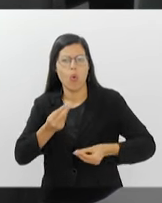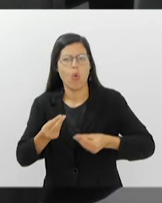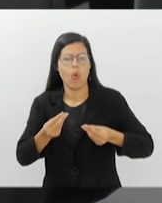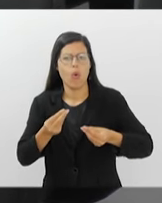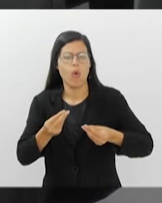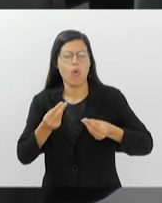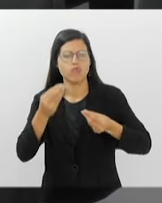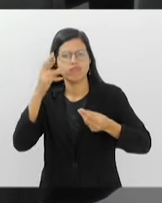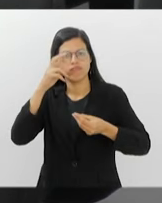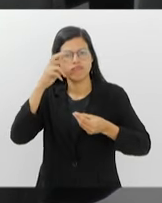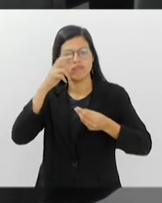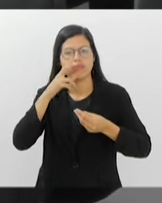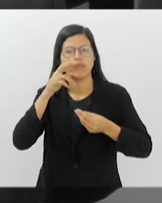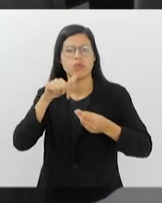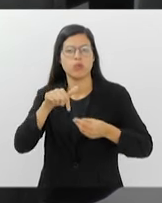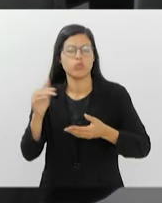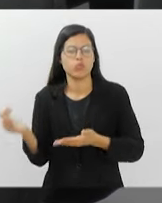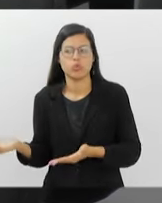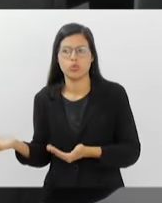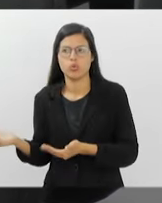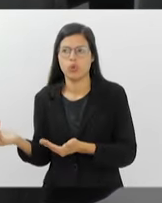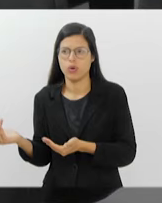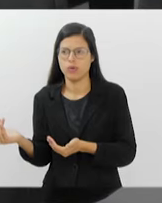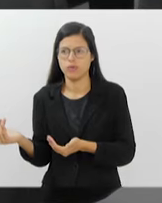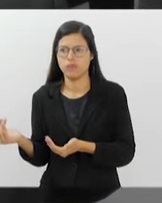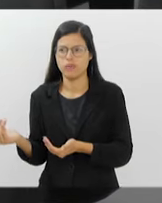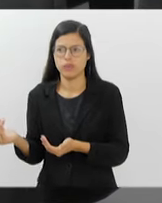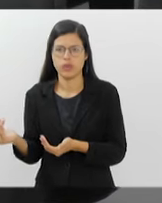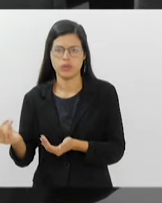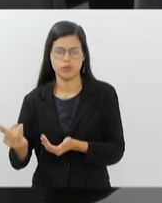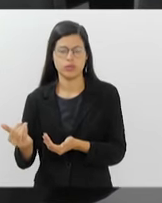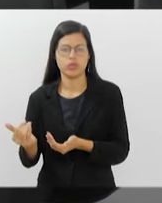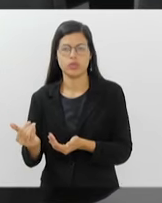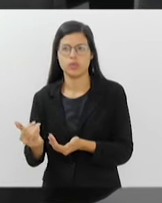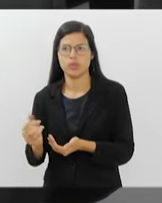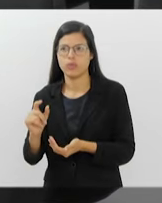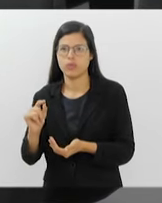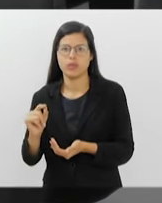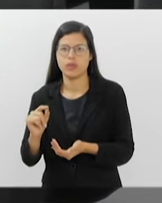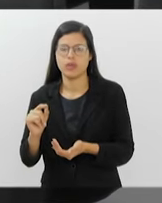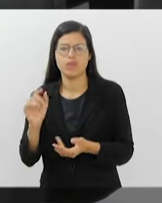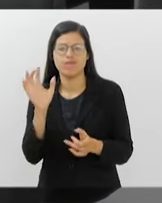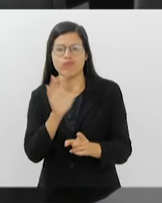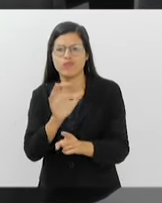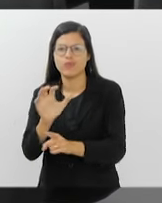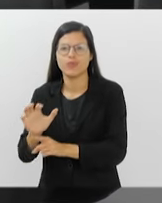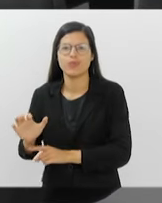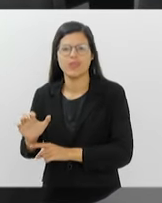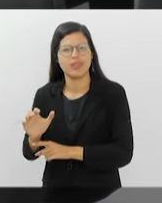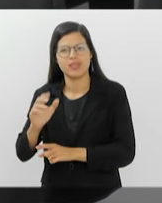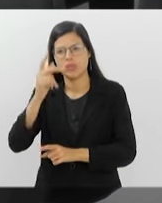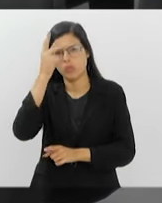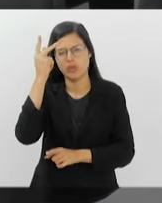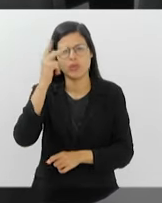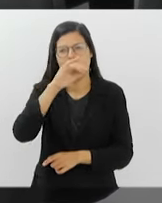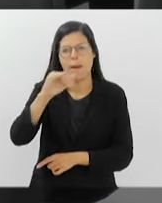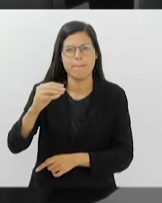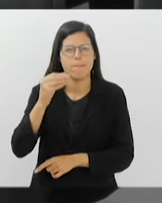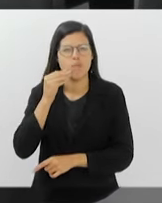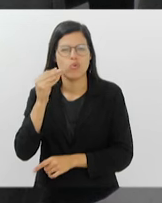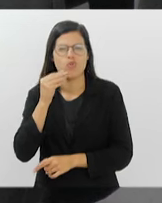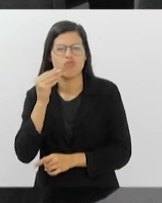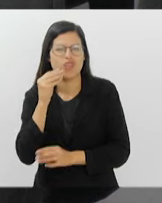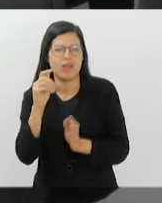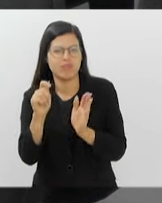jovens não sejam aviltados aí por esses que se aproveitam para entorpecer os